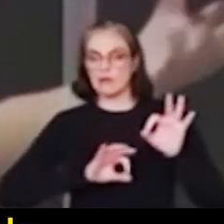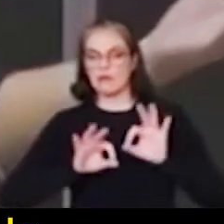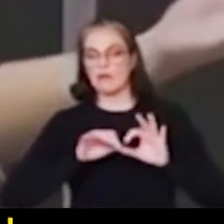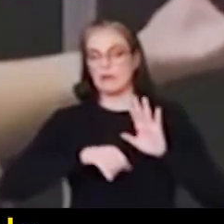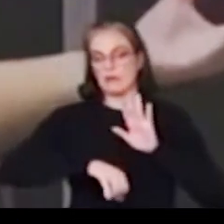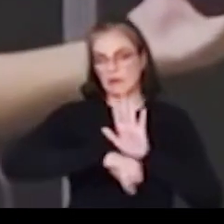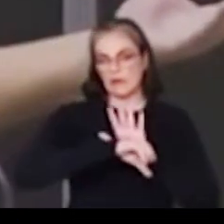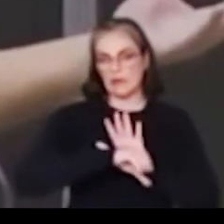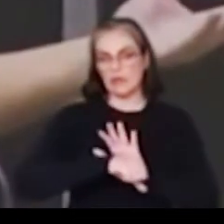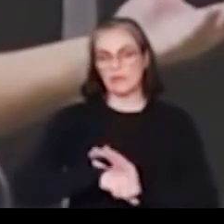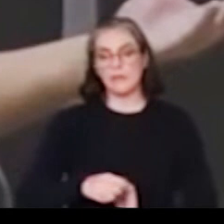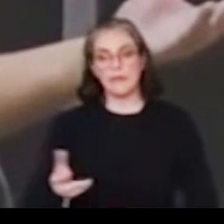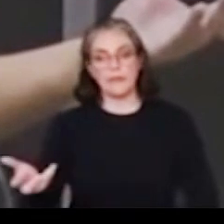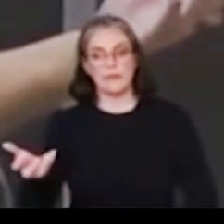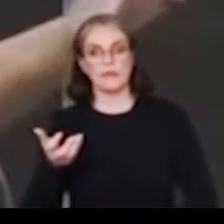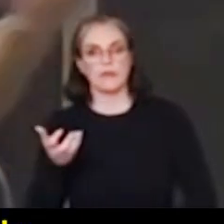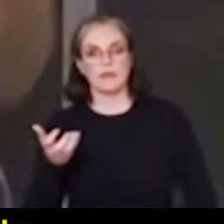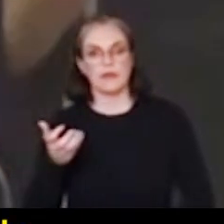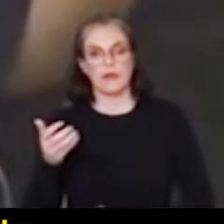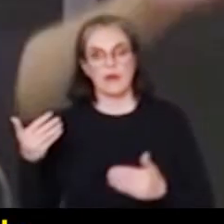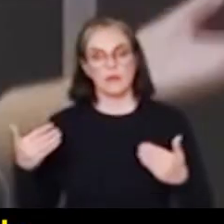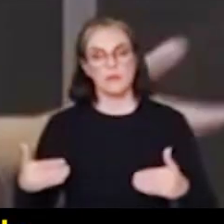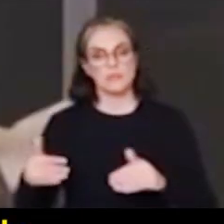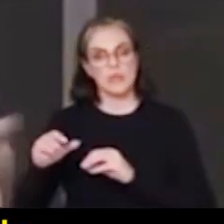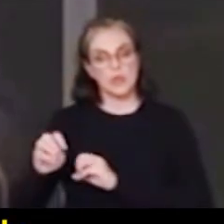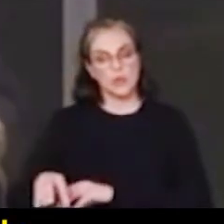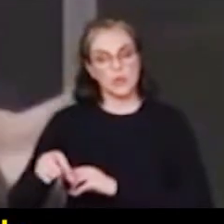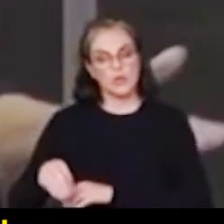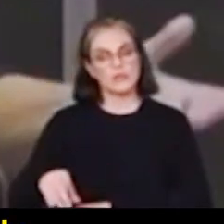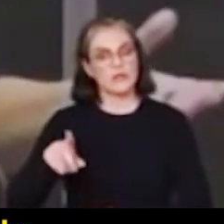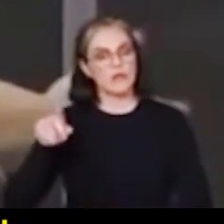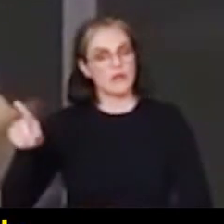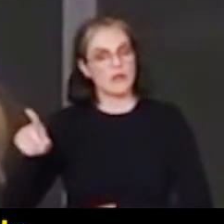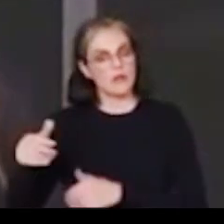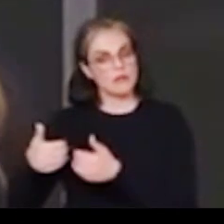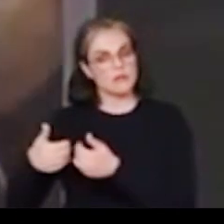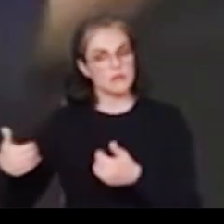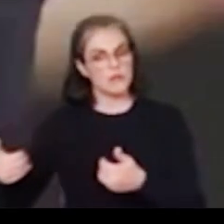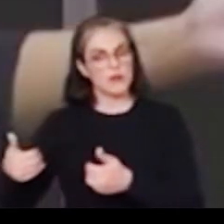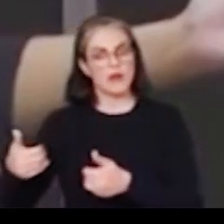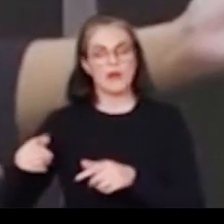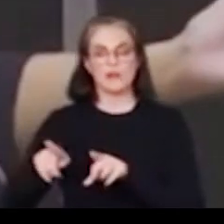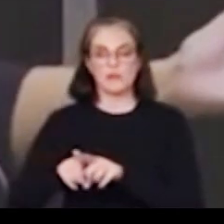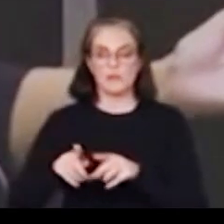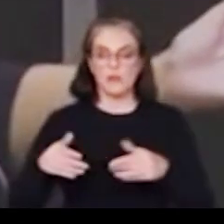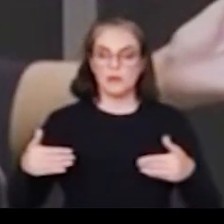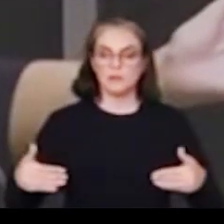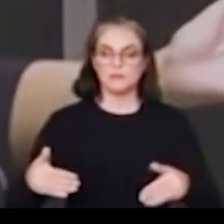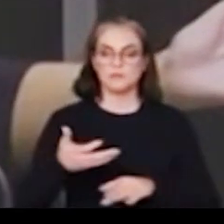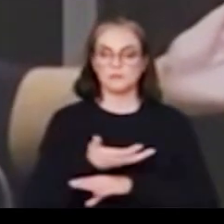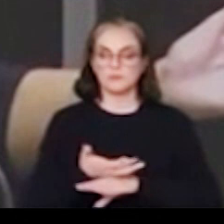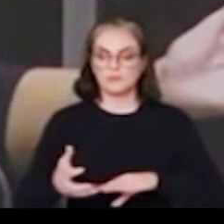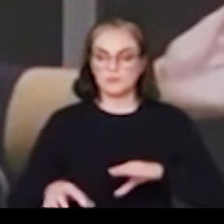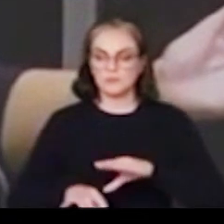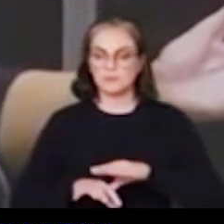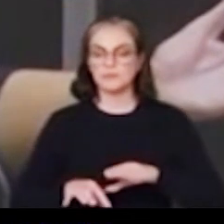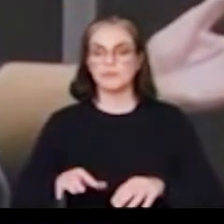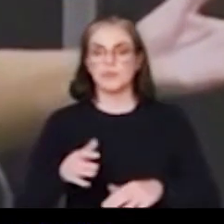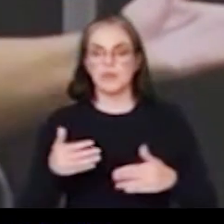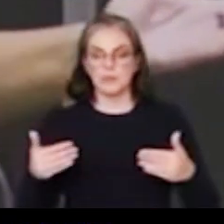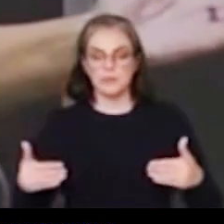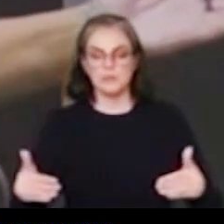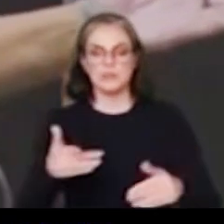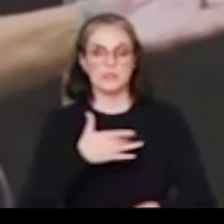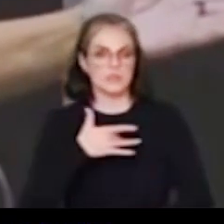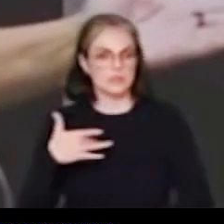Estado paralelo no Ministério da Educação, o Estado paralelo no Ministério do Meio Ambiente, o Estado paralelo no Ministério da Saúde. Então